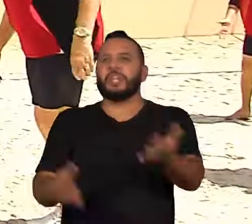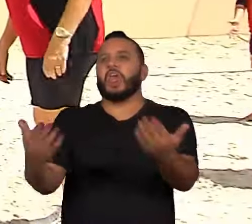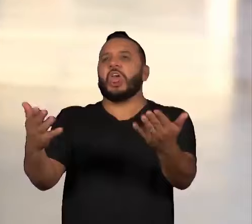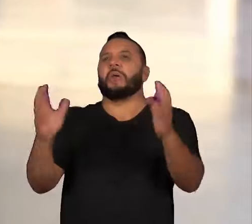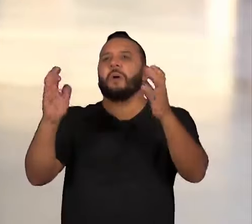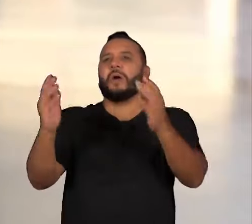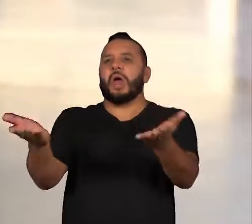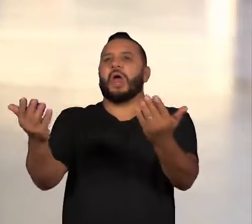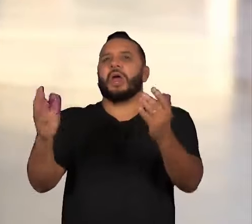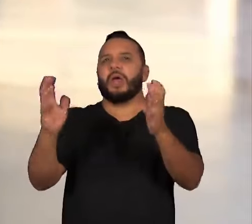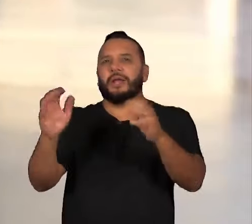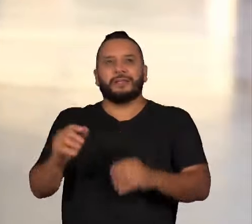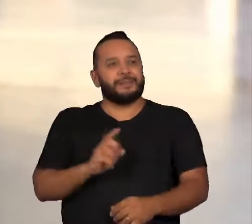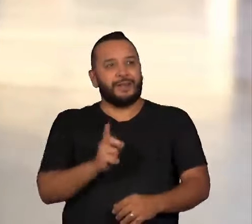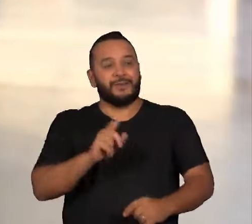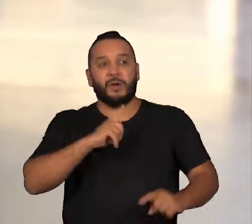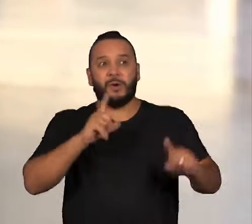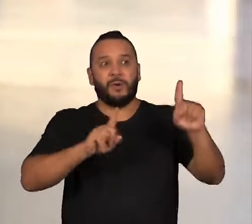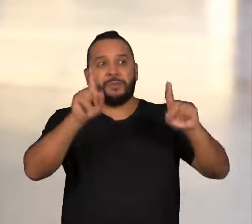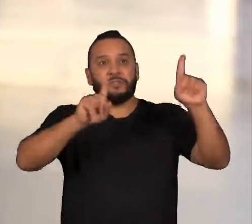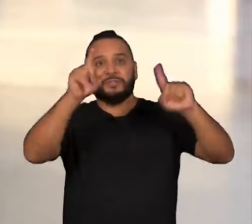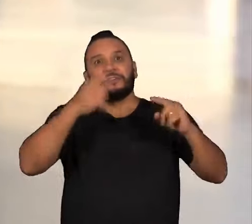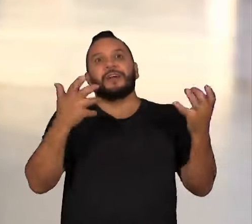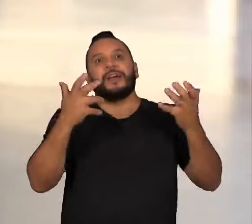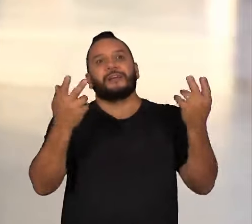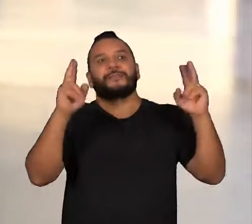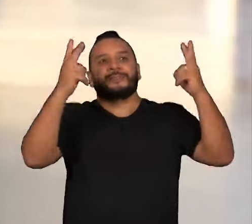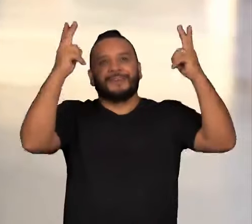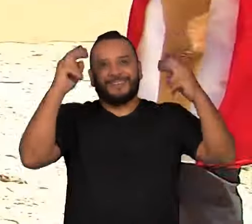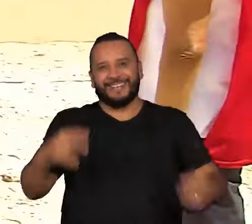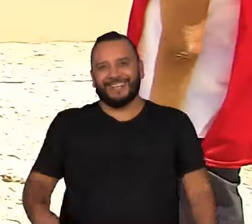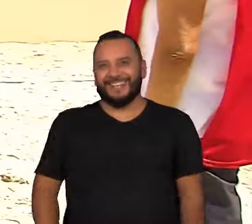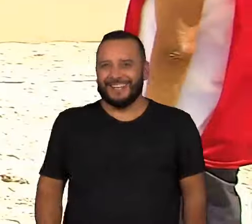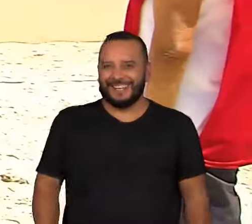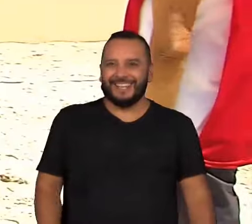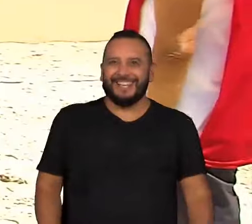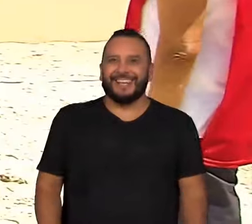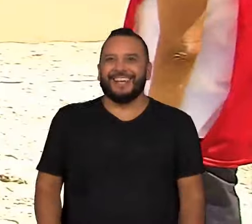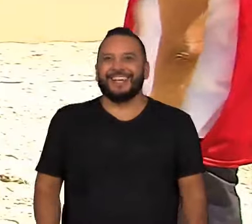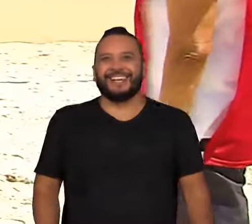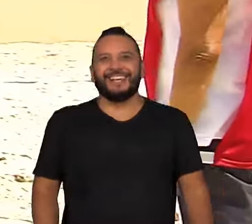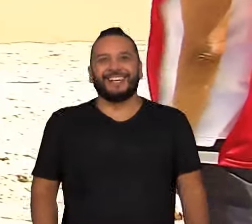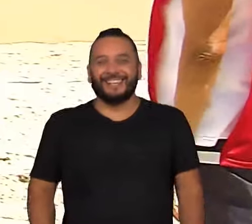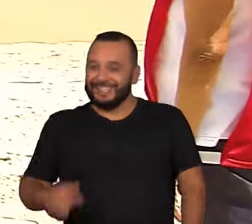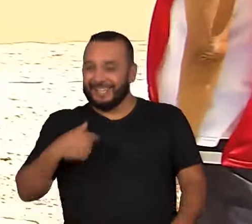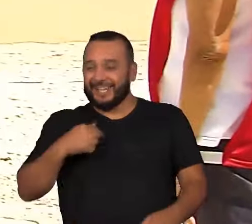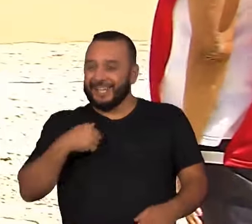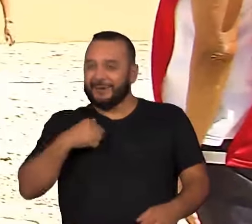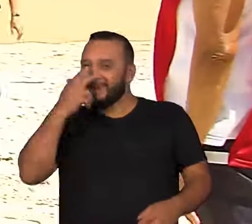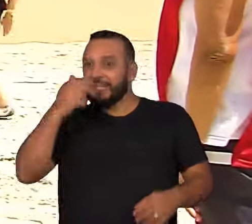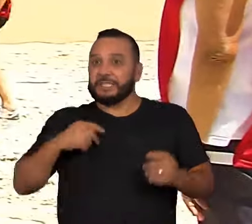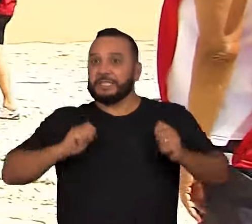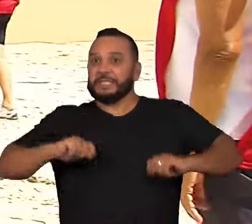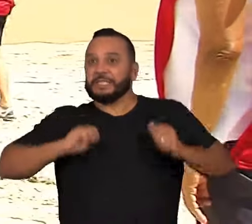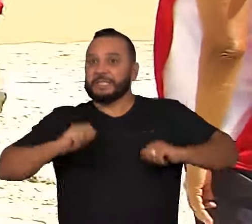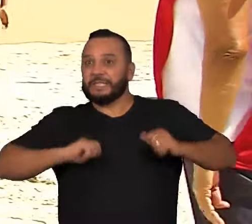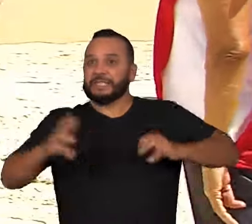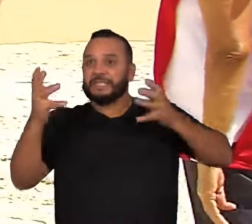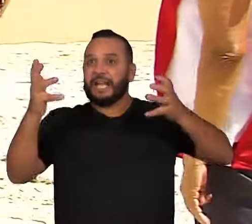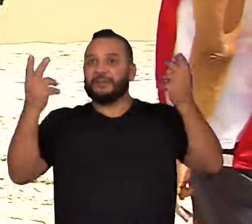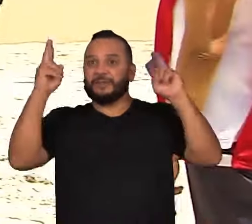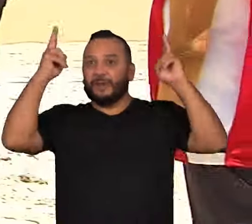jogar. Sou competitiva. Quando eu tô na quadra, eu quero ganhar. É que você entra na quadra, tem um bichinho que você